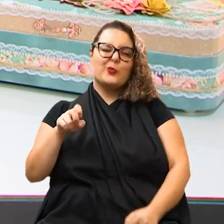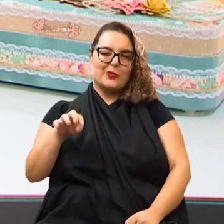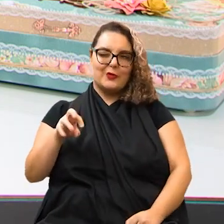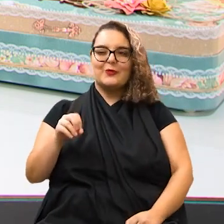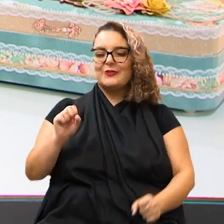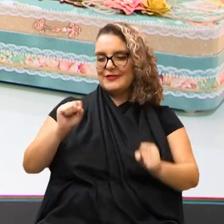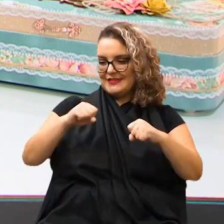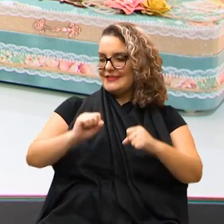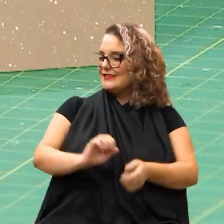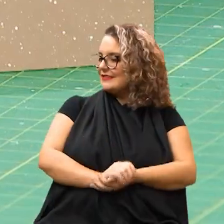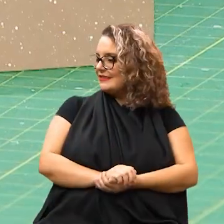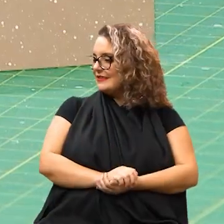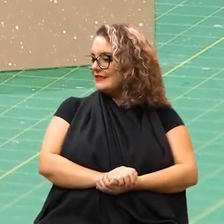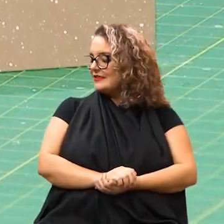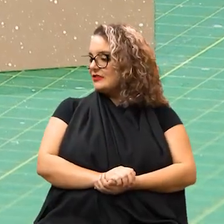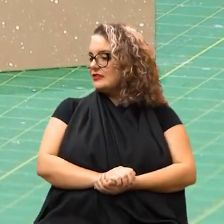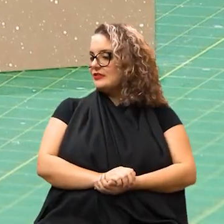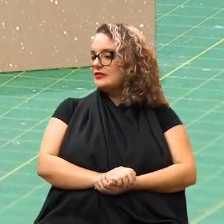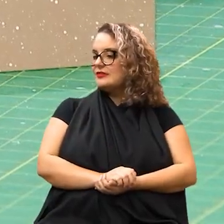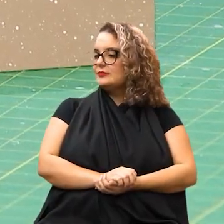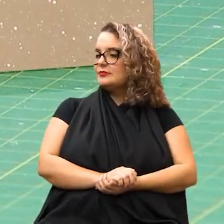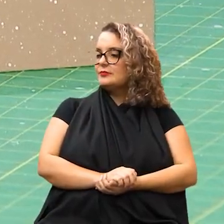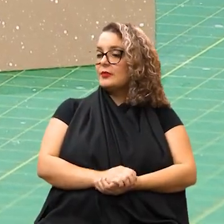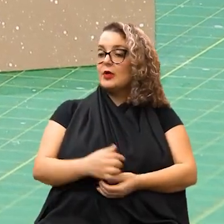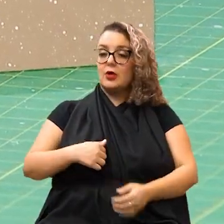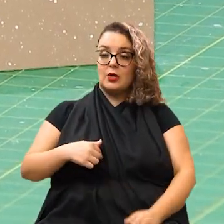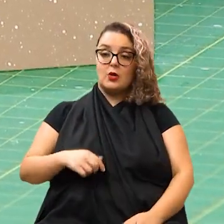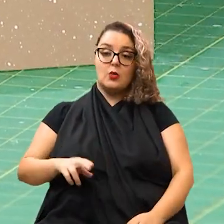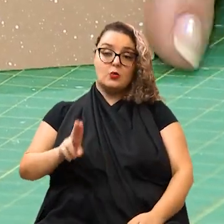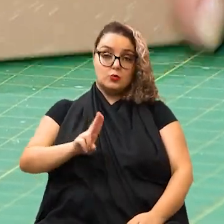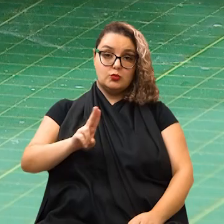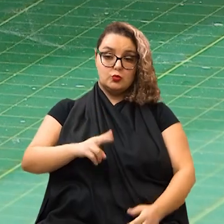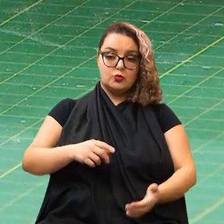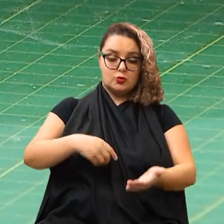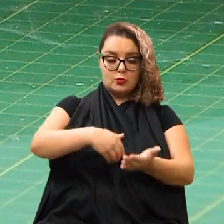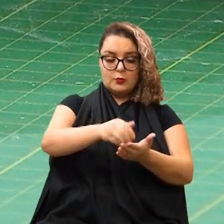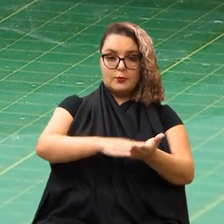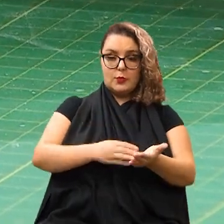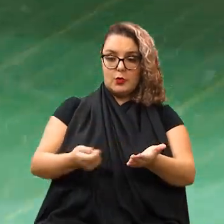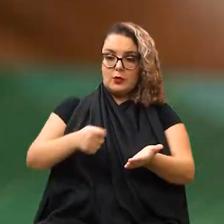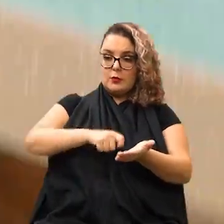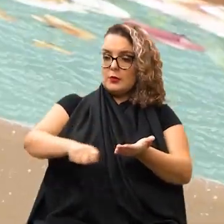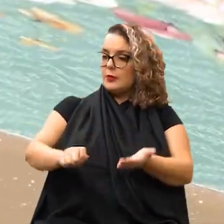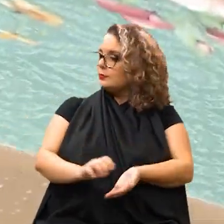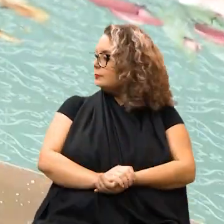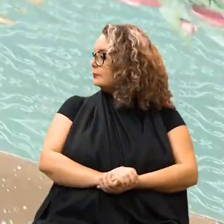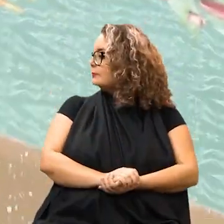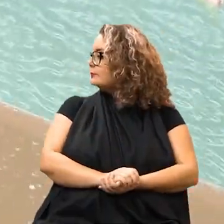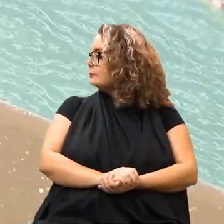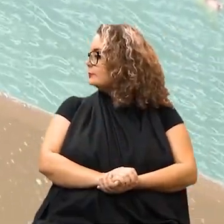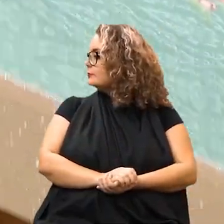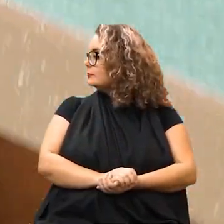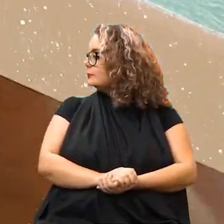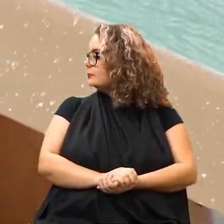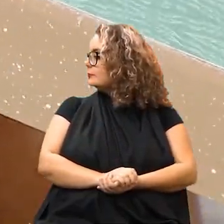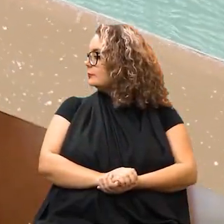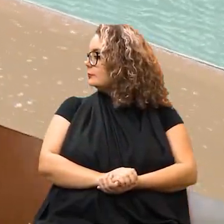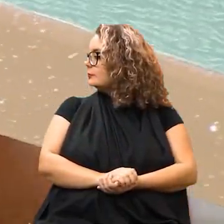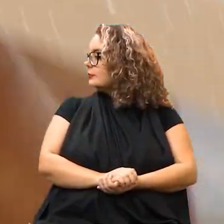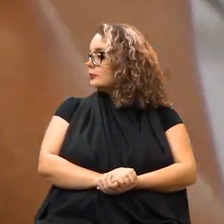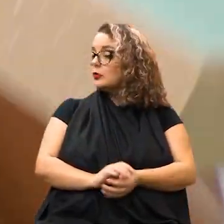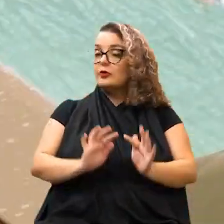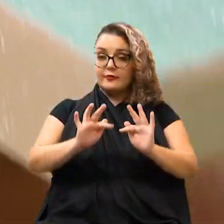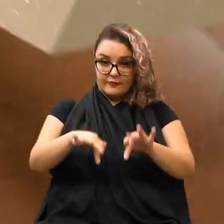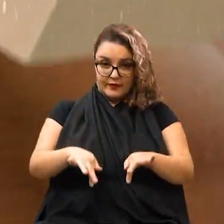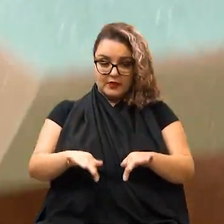É. E você pode utilizar, eu gosto muito de utilizar o cabinho do pincel e passar aqui, ó, nas extremidades do